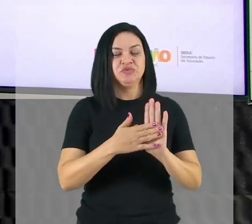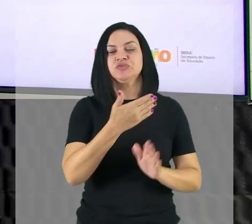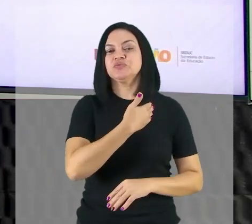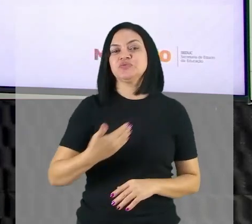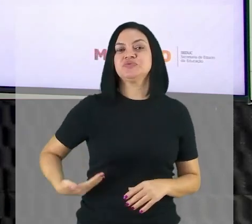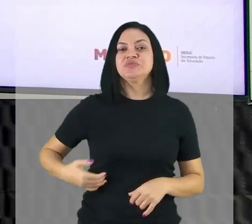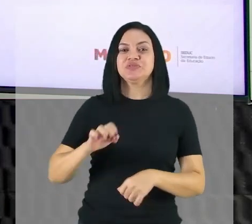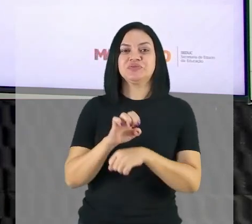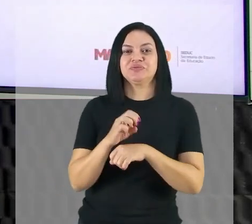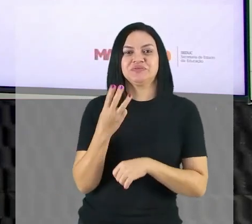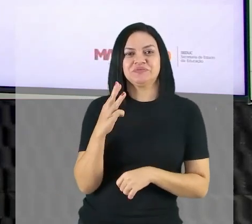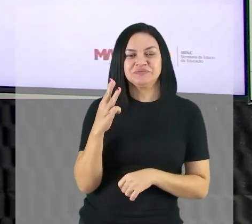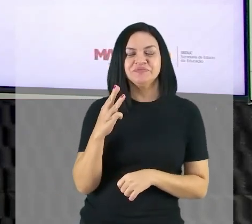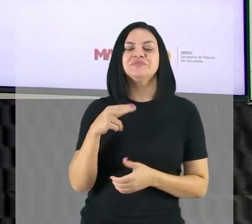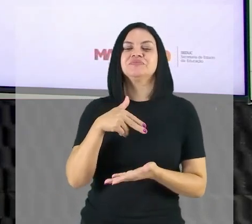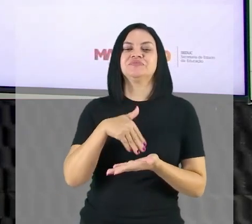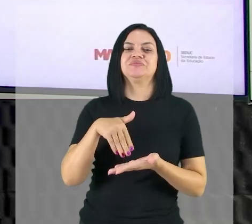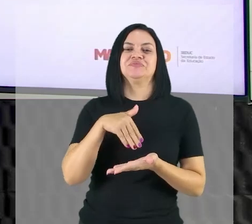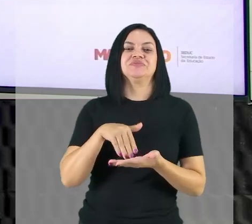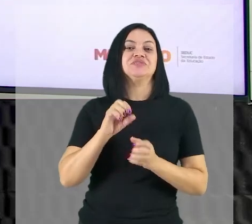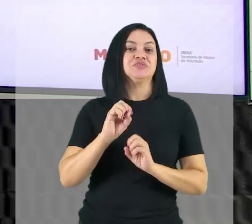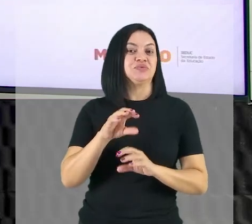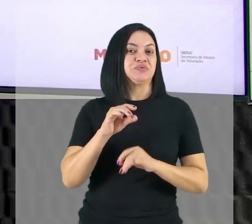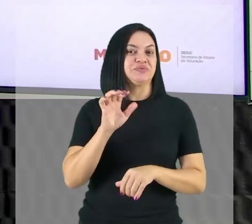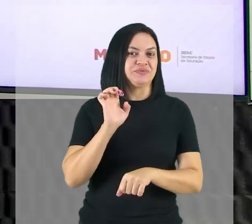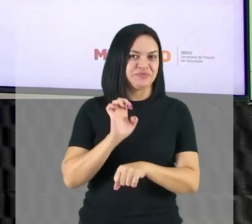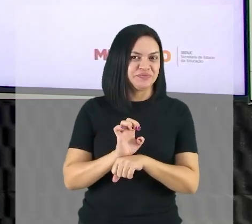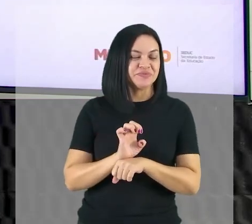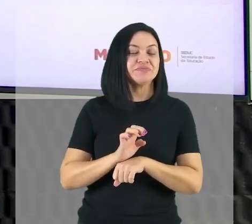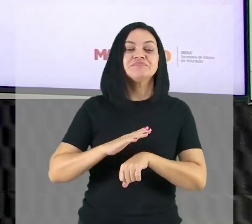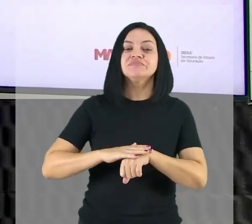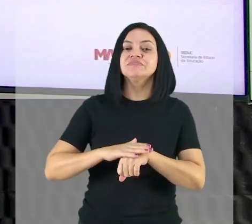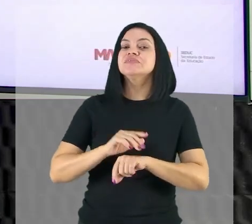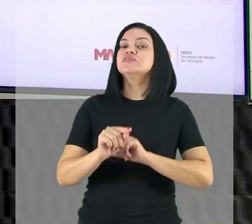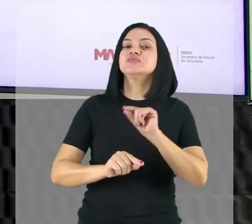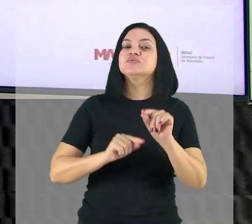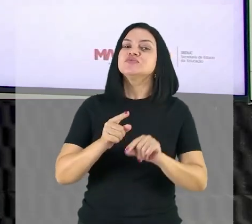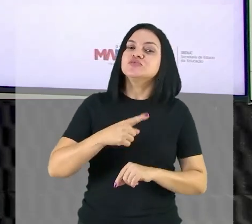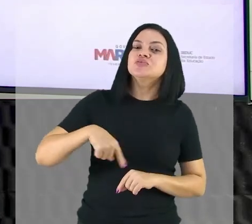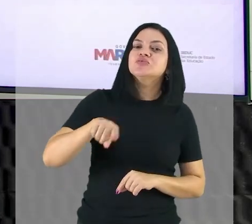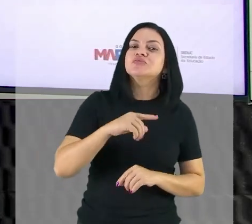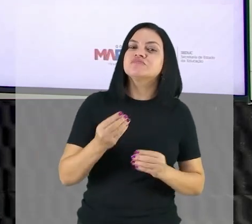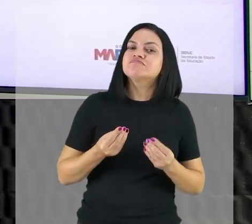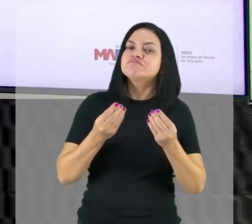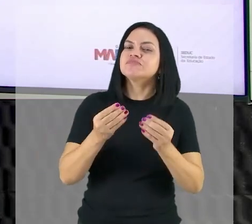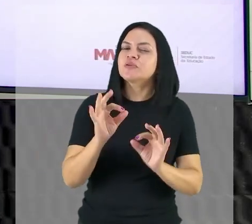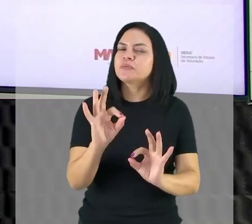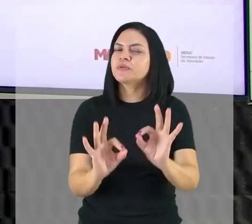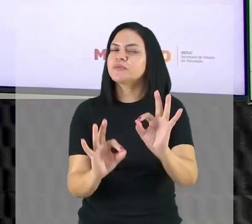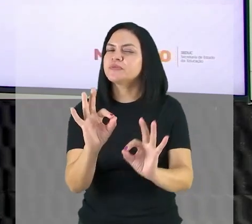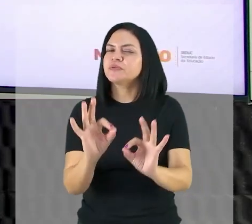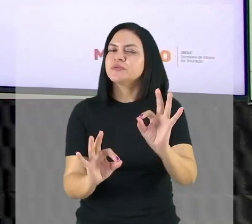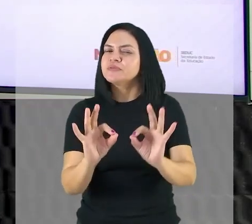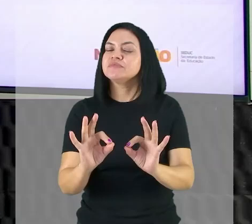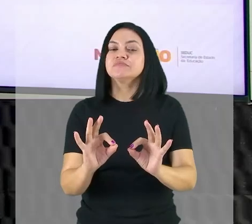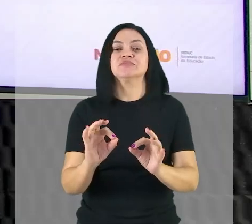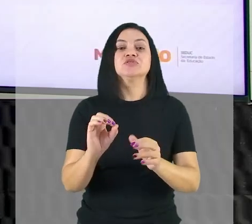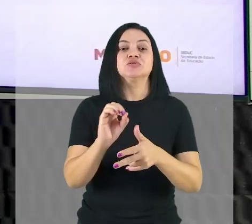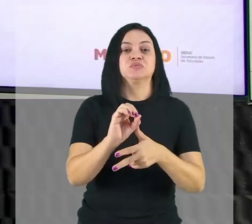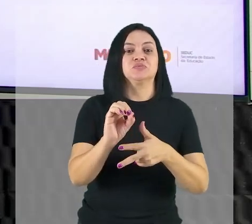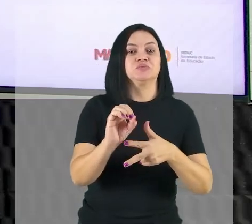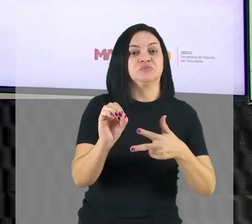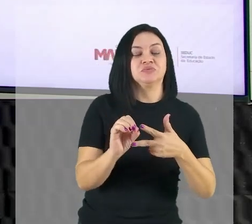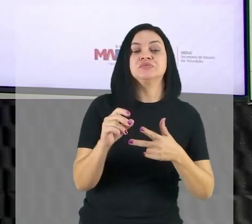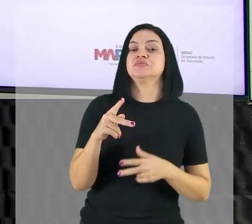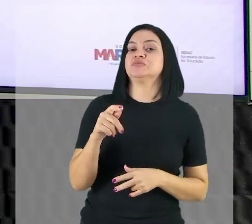do Maranhão, através da Secretaria de Educação do Estado, e a gente vem oferecer um preparatório para o PAES-UEMA e para